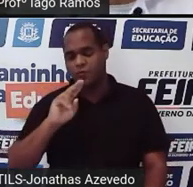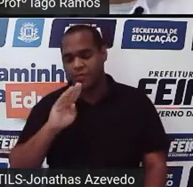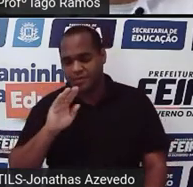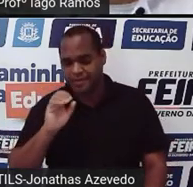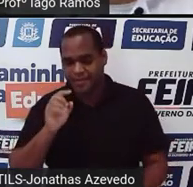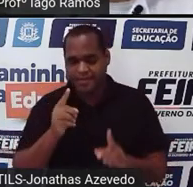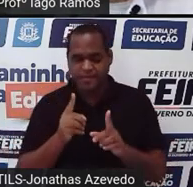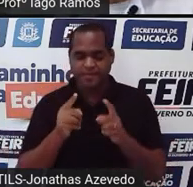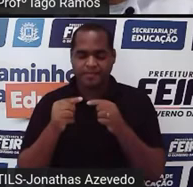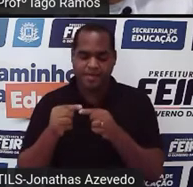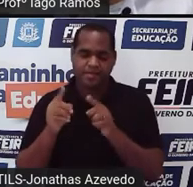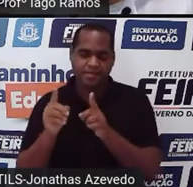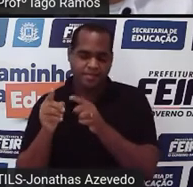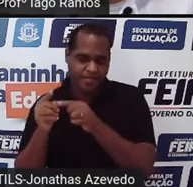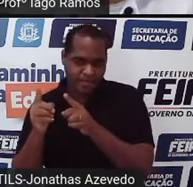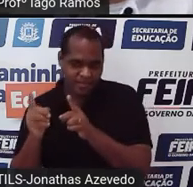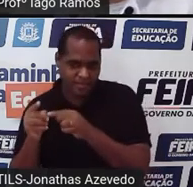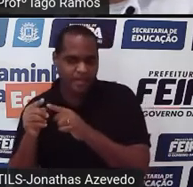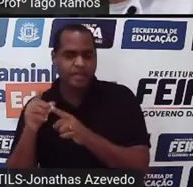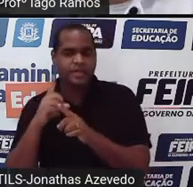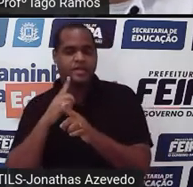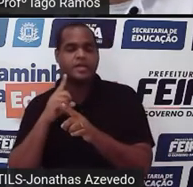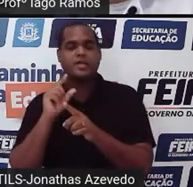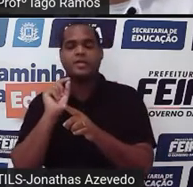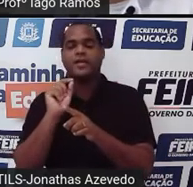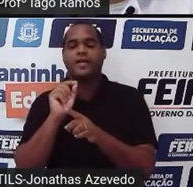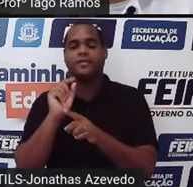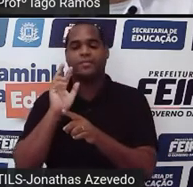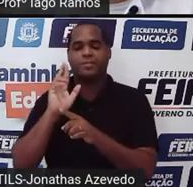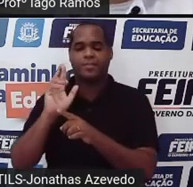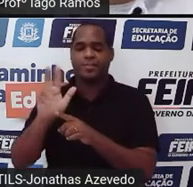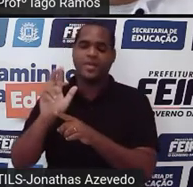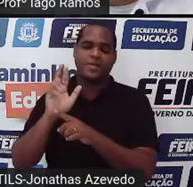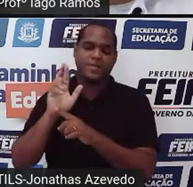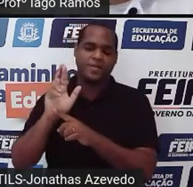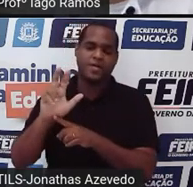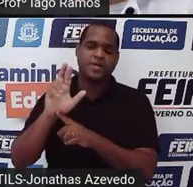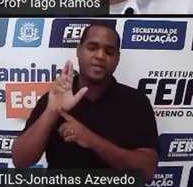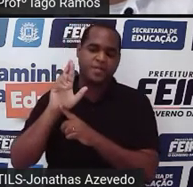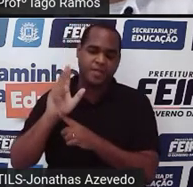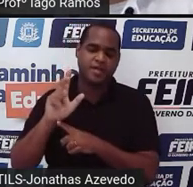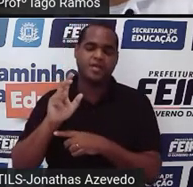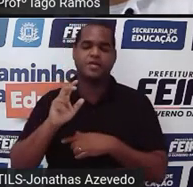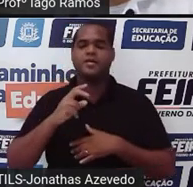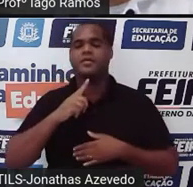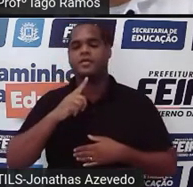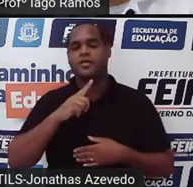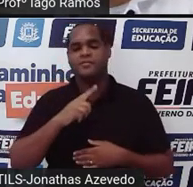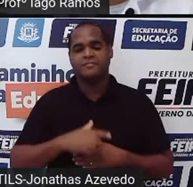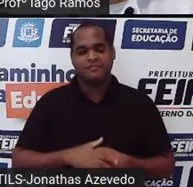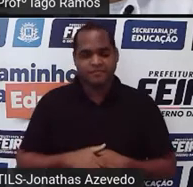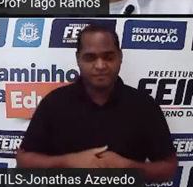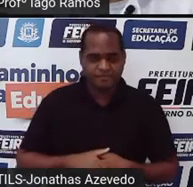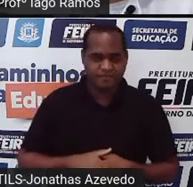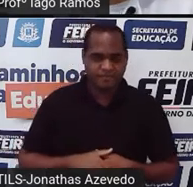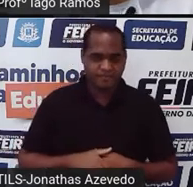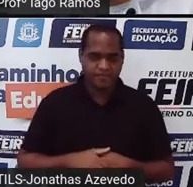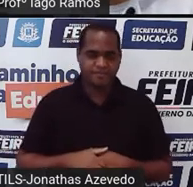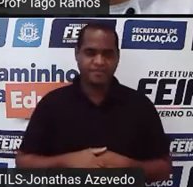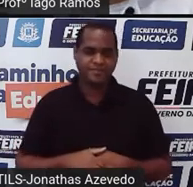para esse paralelepípedo no foi diferente desse daqui tá bom